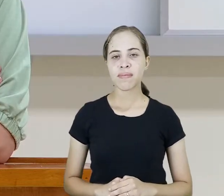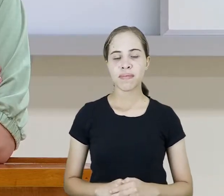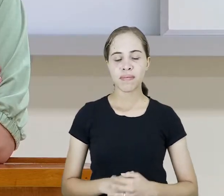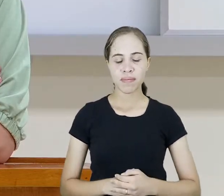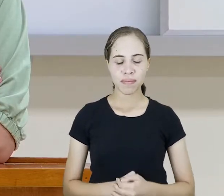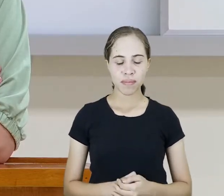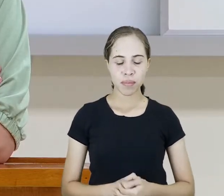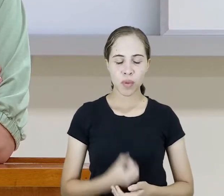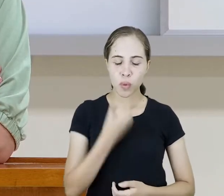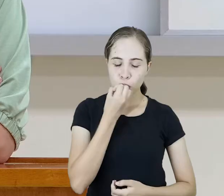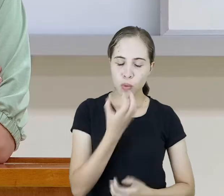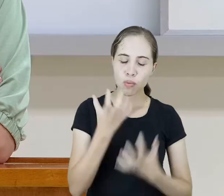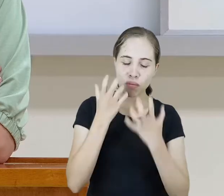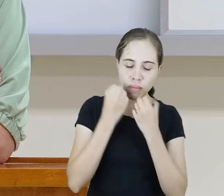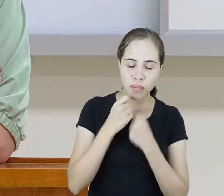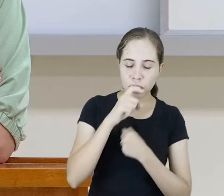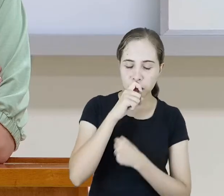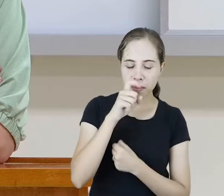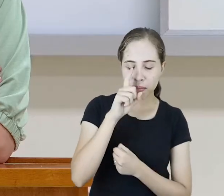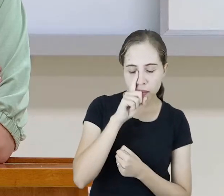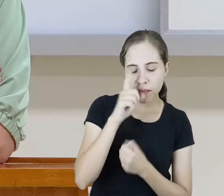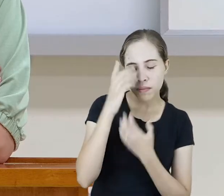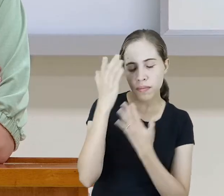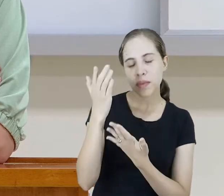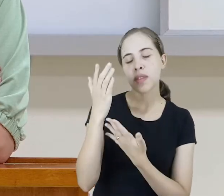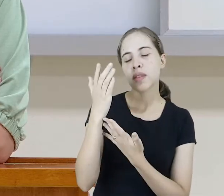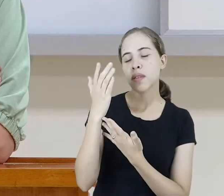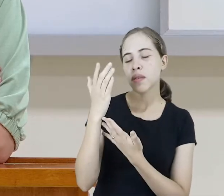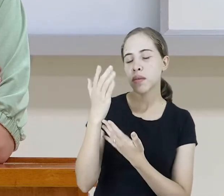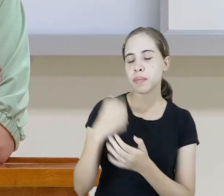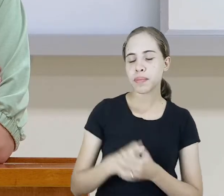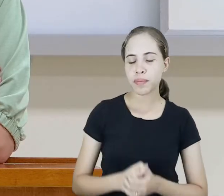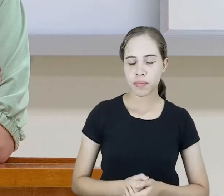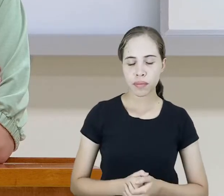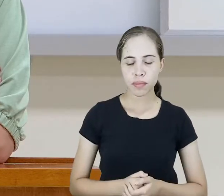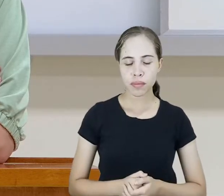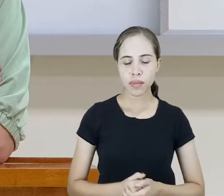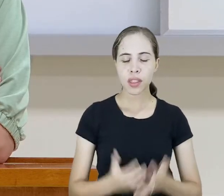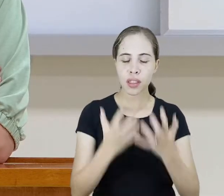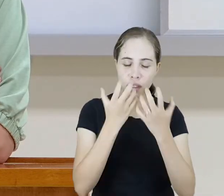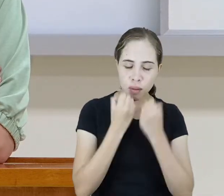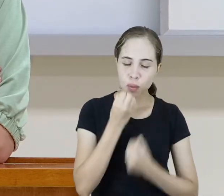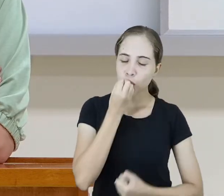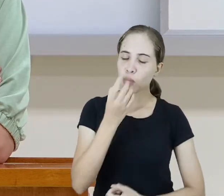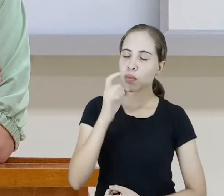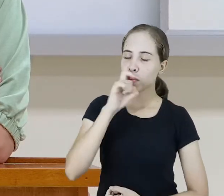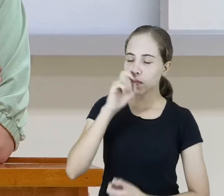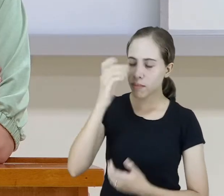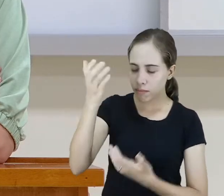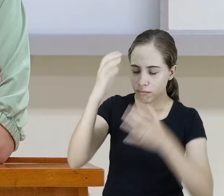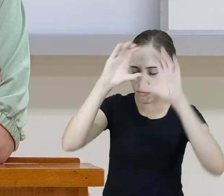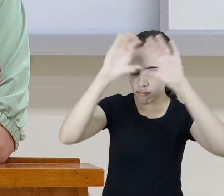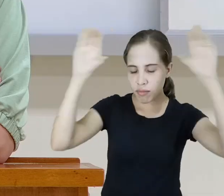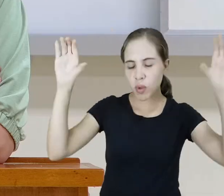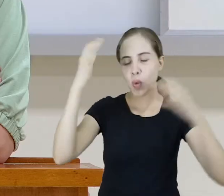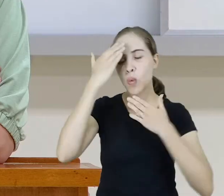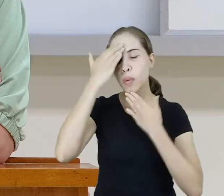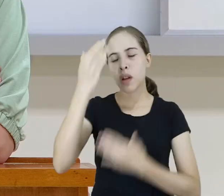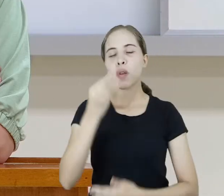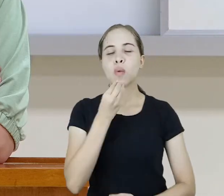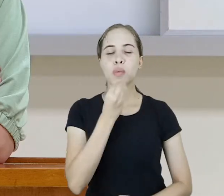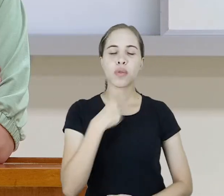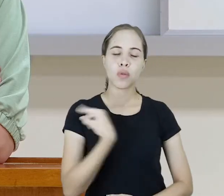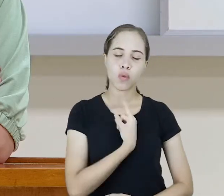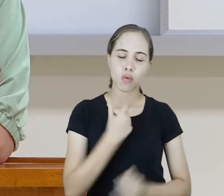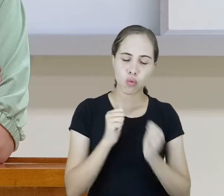Querido e bondoso Pai Celestial, Pai, nós somos muito gratas por essa oportunidade que nós temos de estarmos